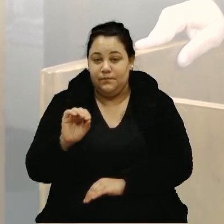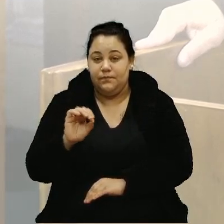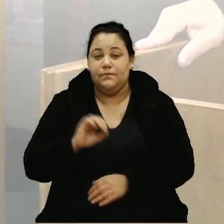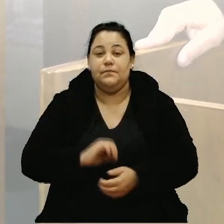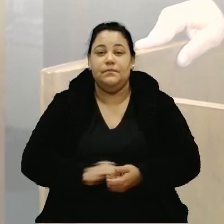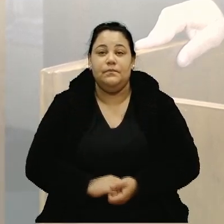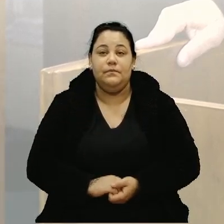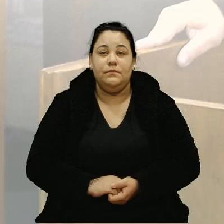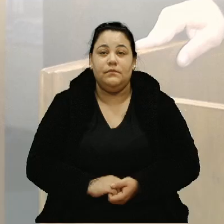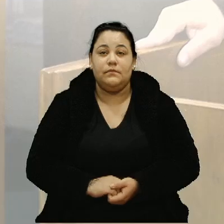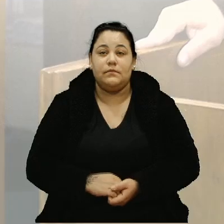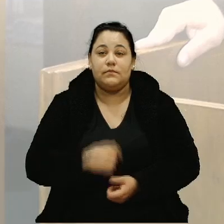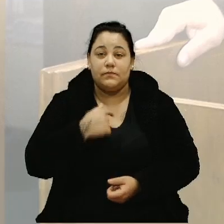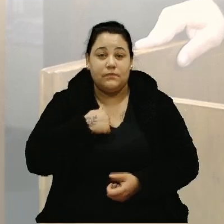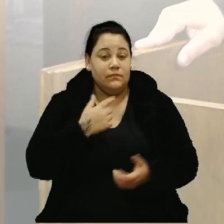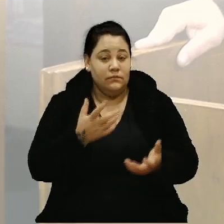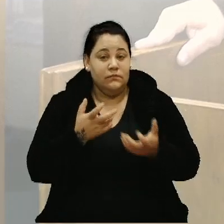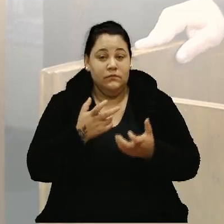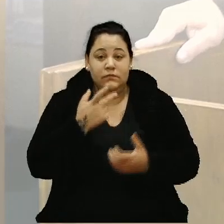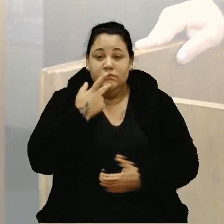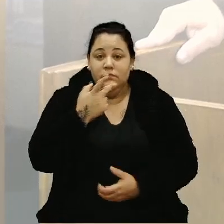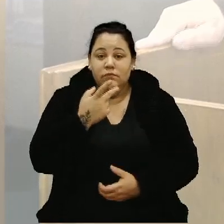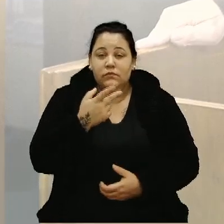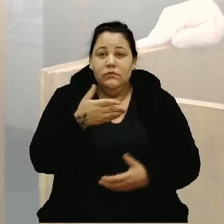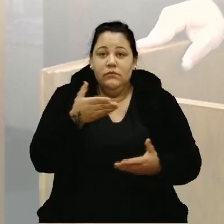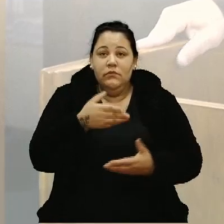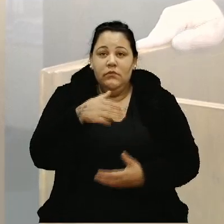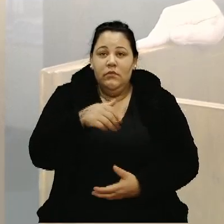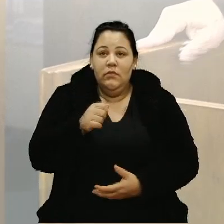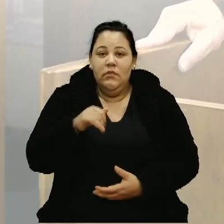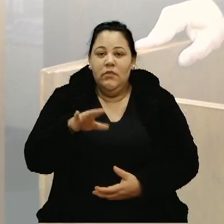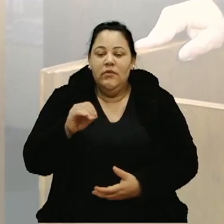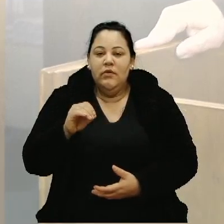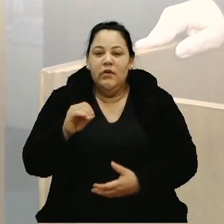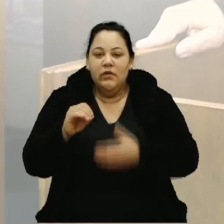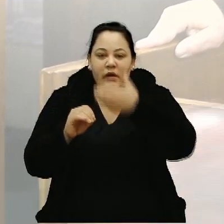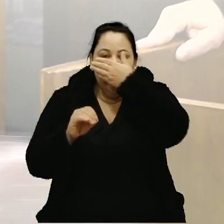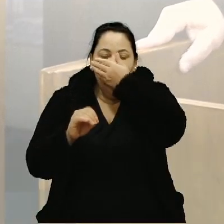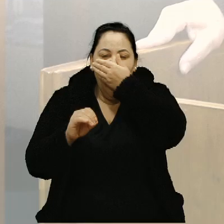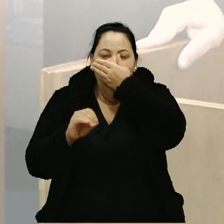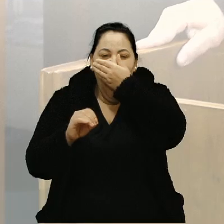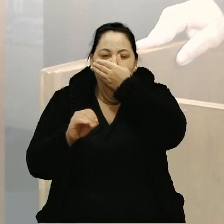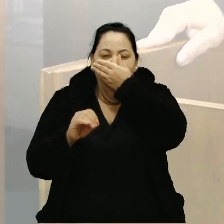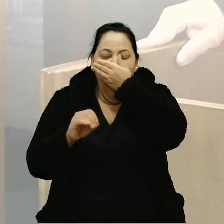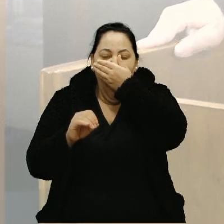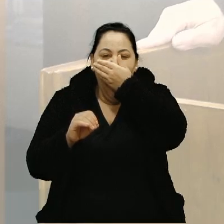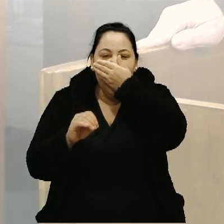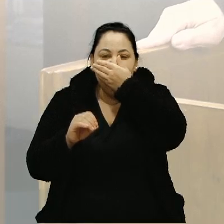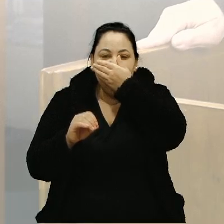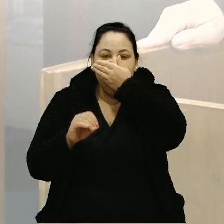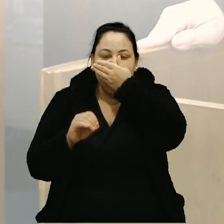Eu quero dizer que maio agora fez um ano que nós tivemos o início da obra.